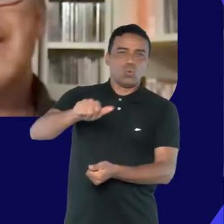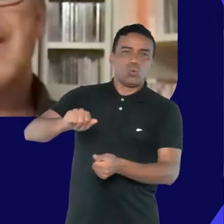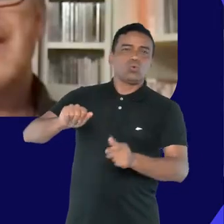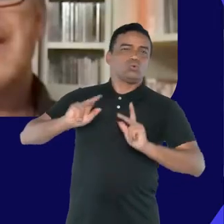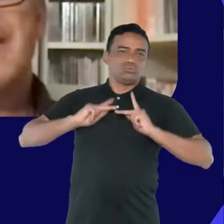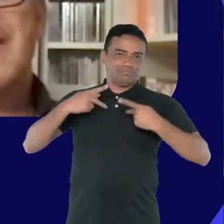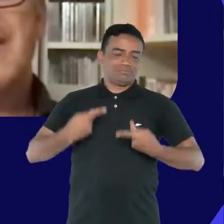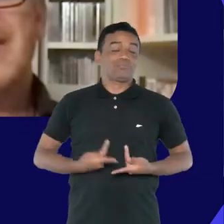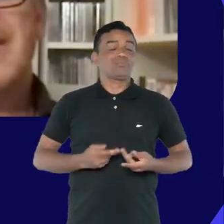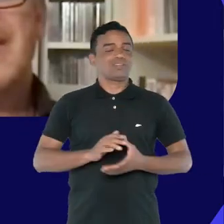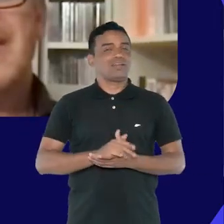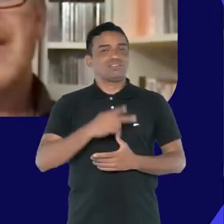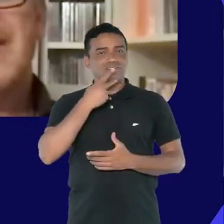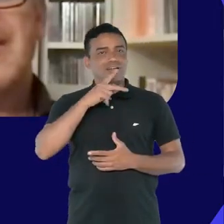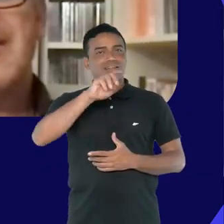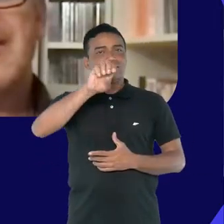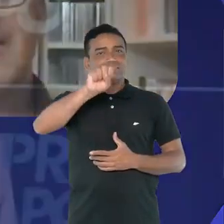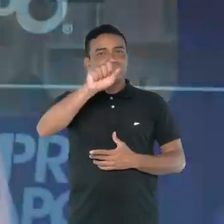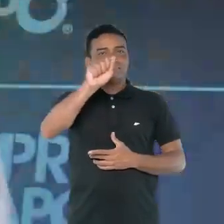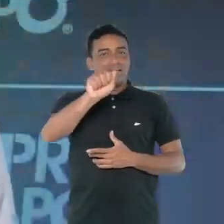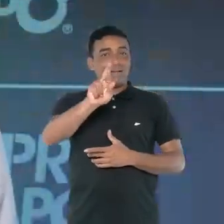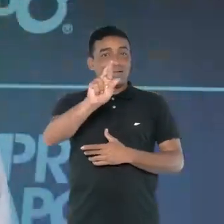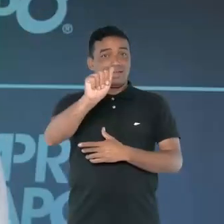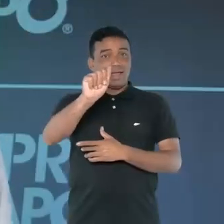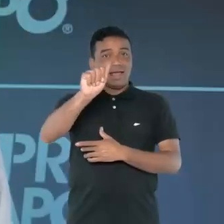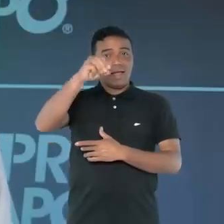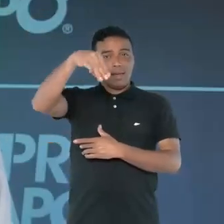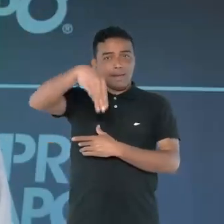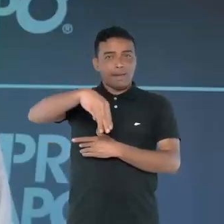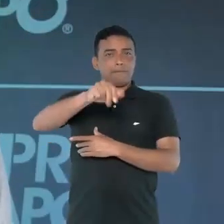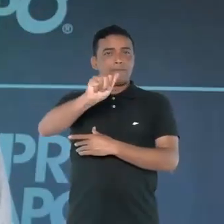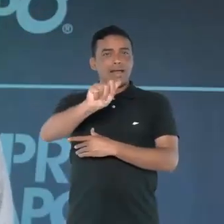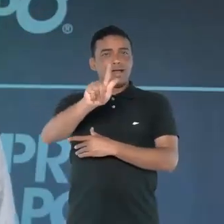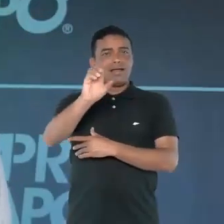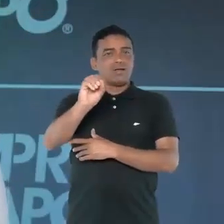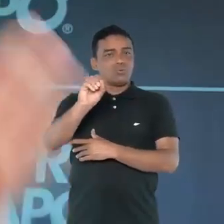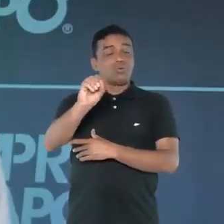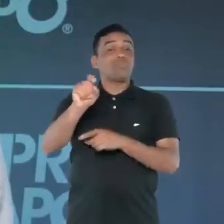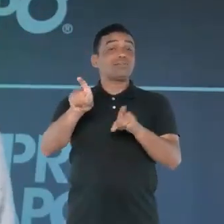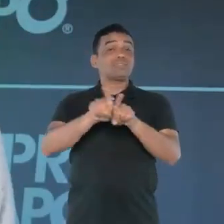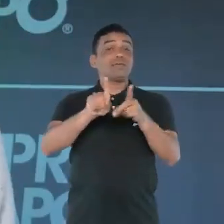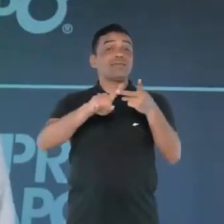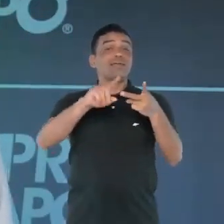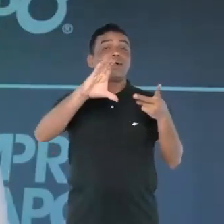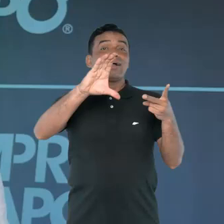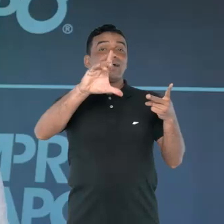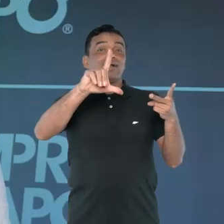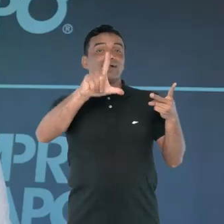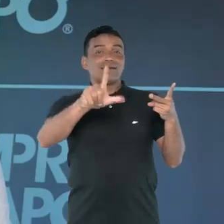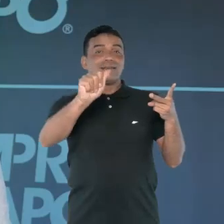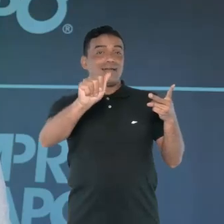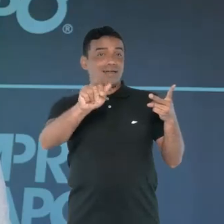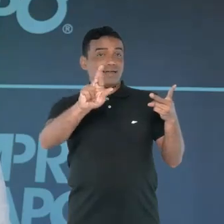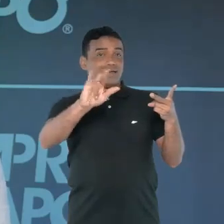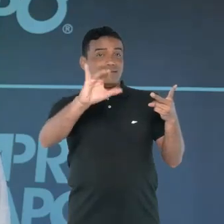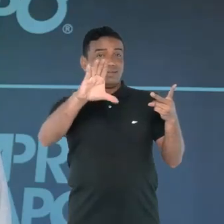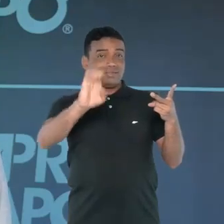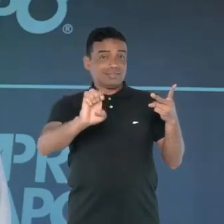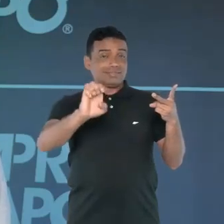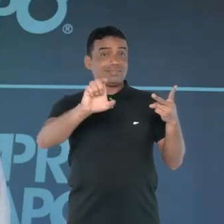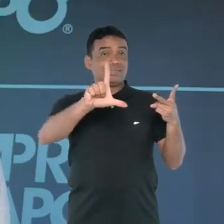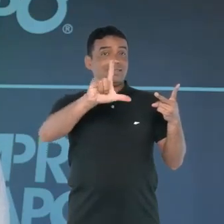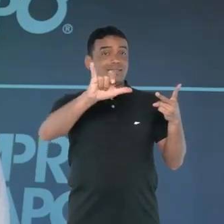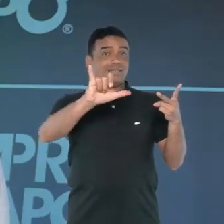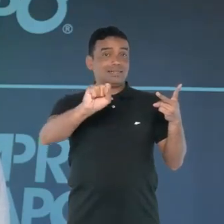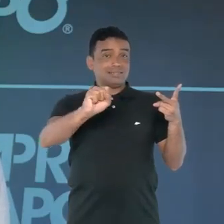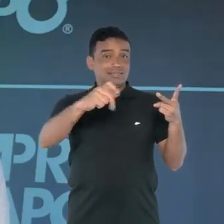em Saramago, mas também faz aqui uma declaração de amor a Clarice Lispector, também sim, sempre, sim. né, tão presente aí